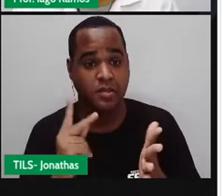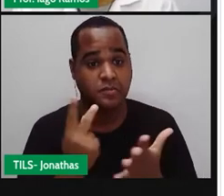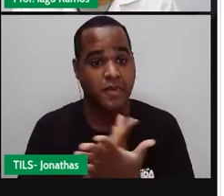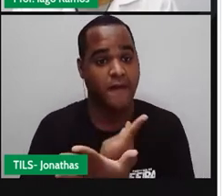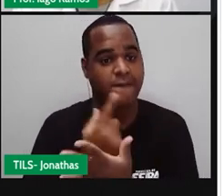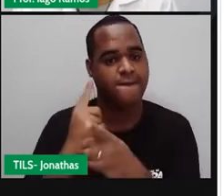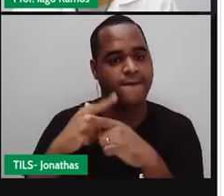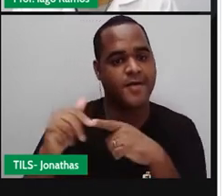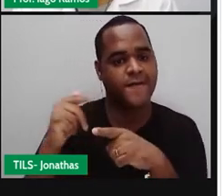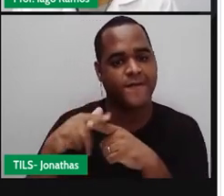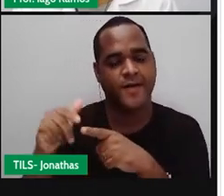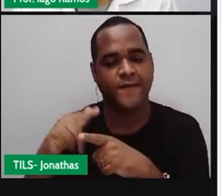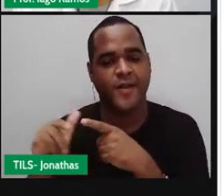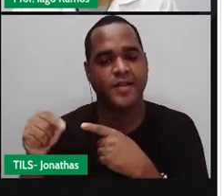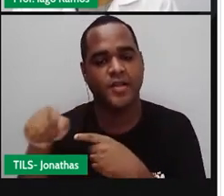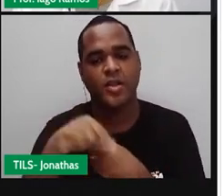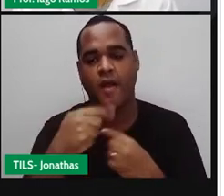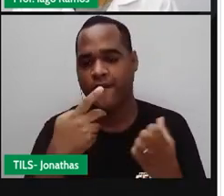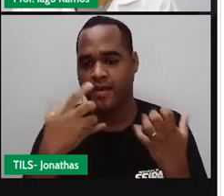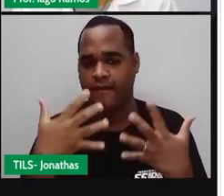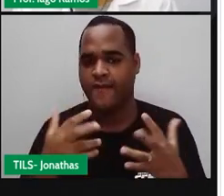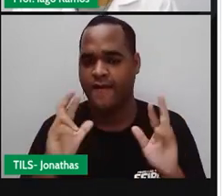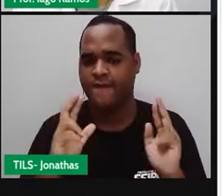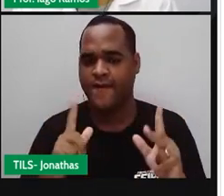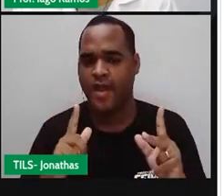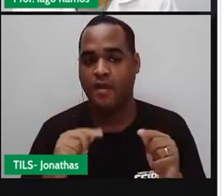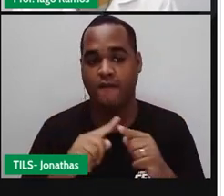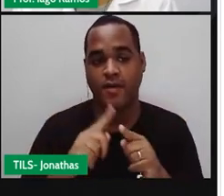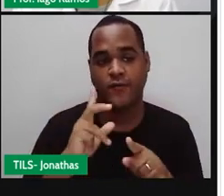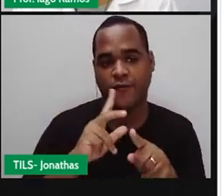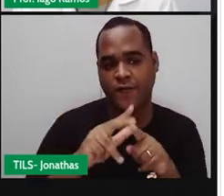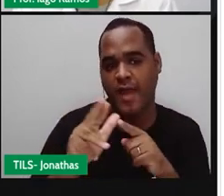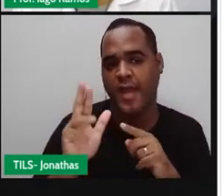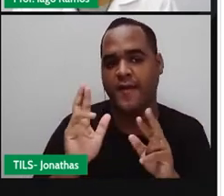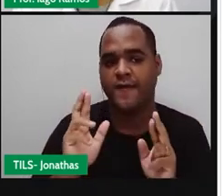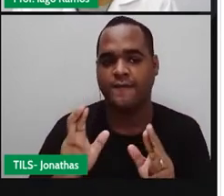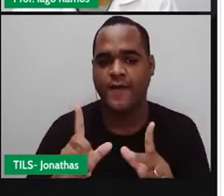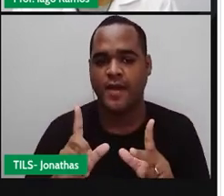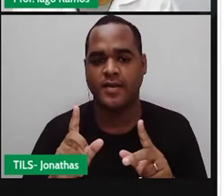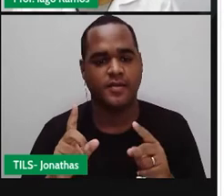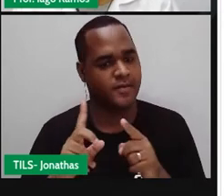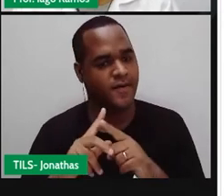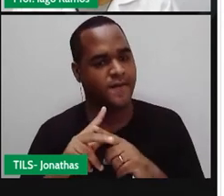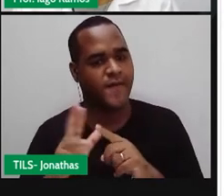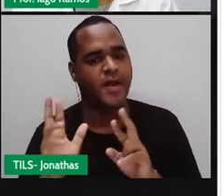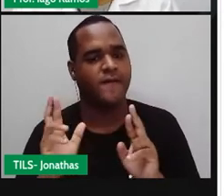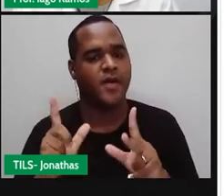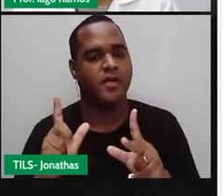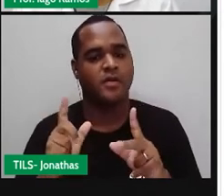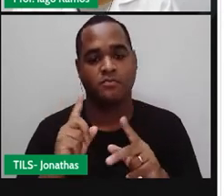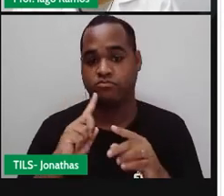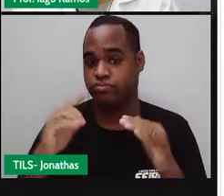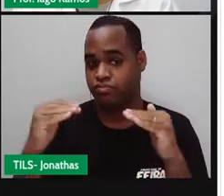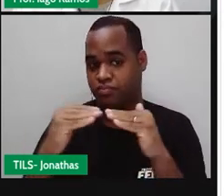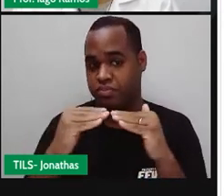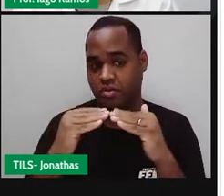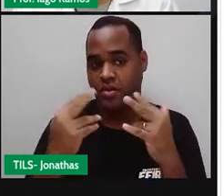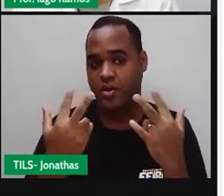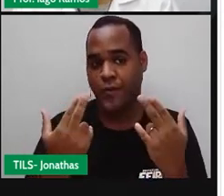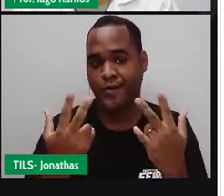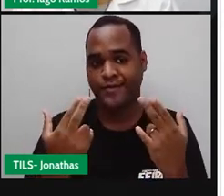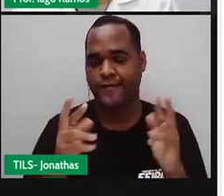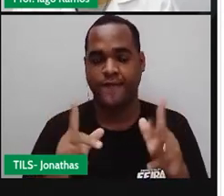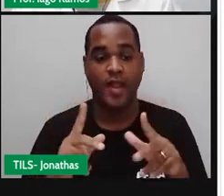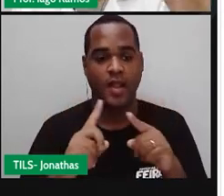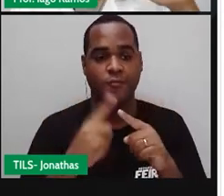se foi vitórias e a gente viu que é diferente né o número de vitórias diferente do número de empate e uma